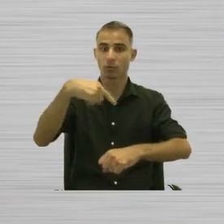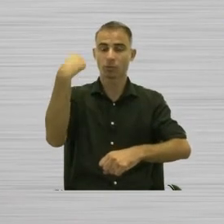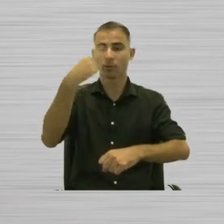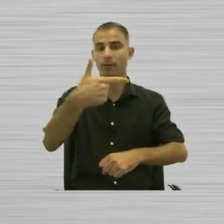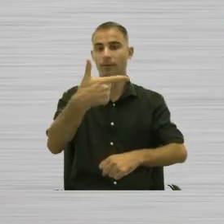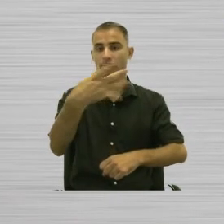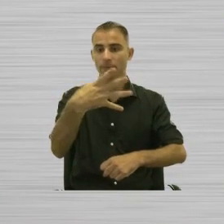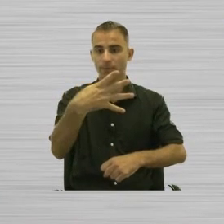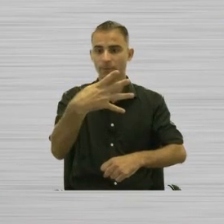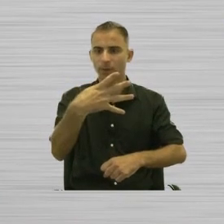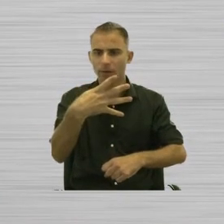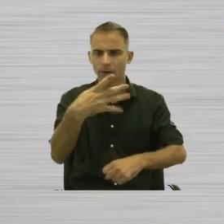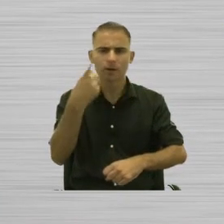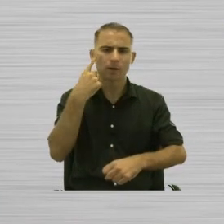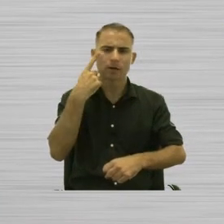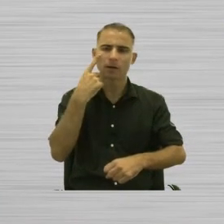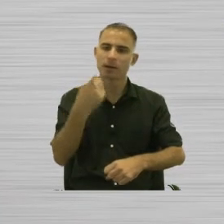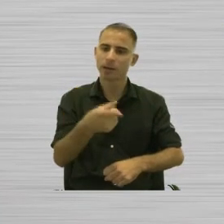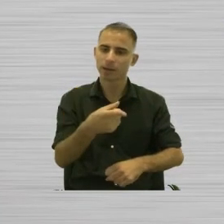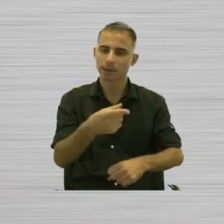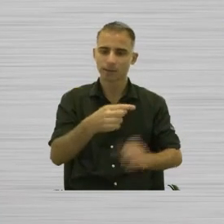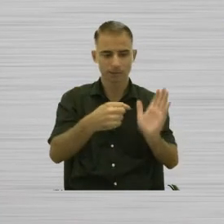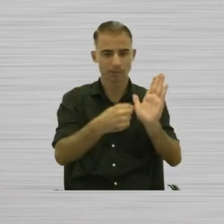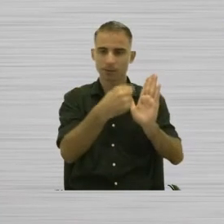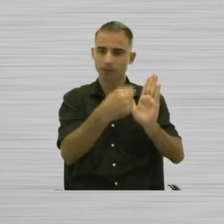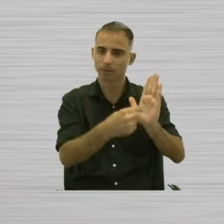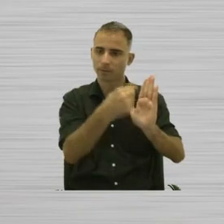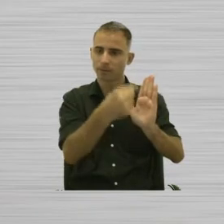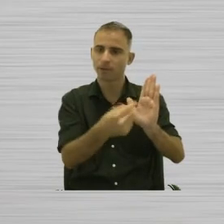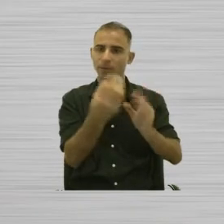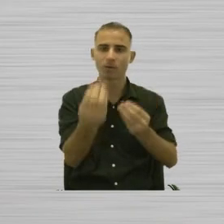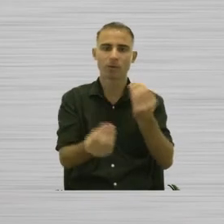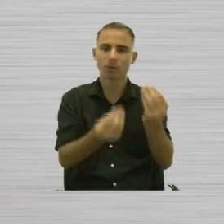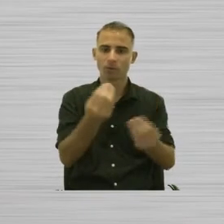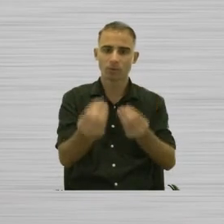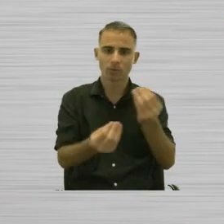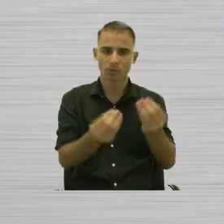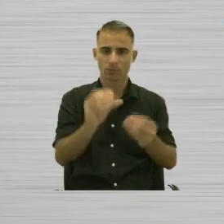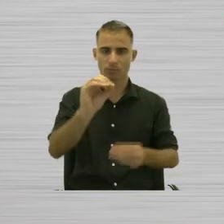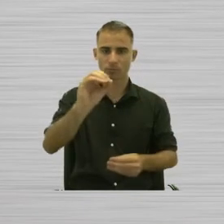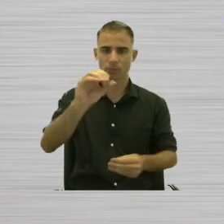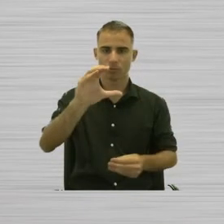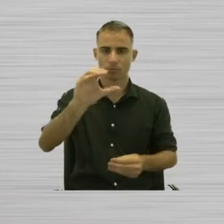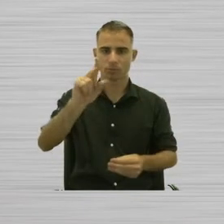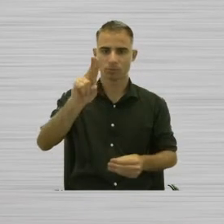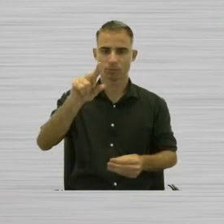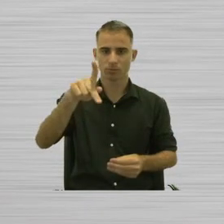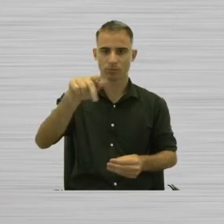dezembro, como se manteve a taxa de ocupação no serviço.